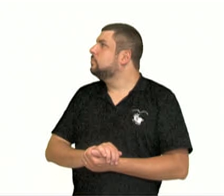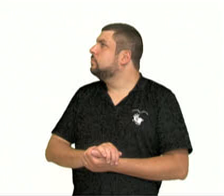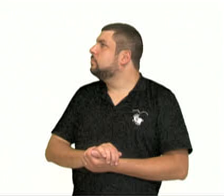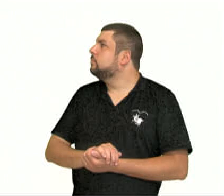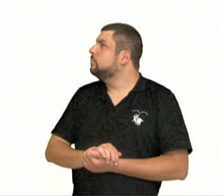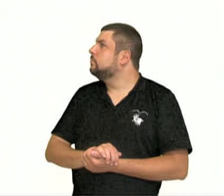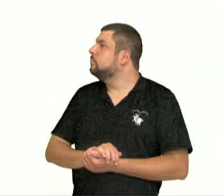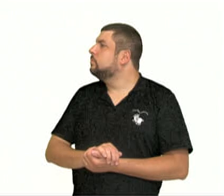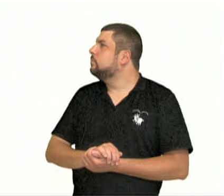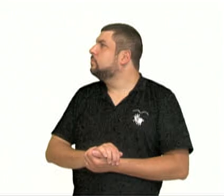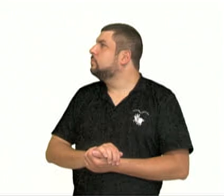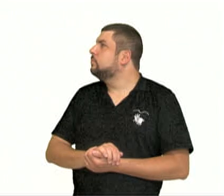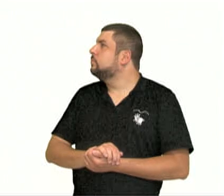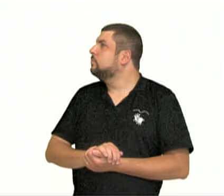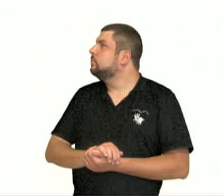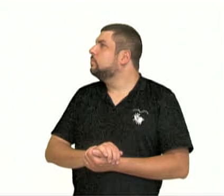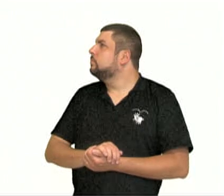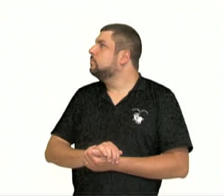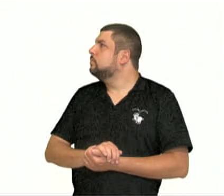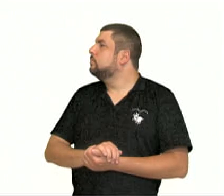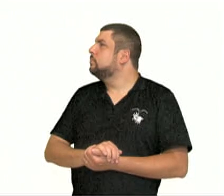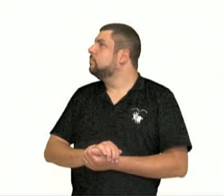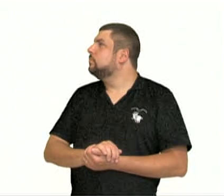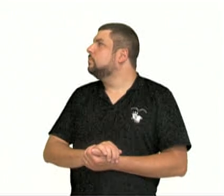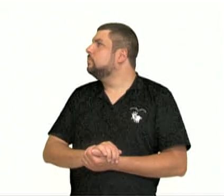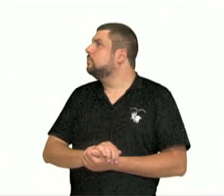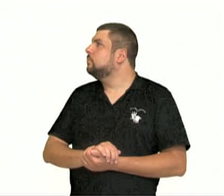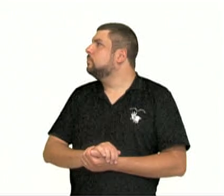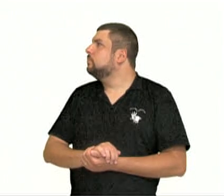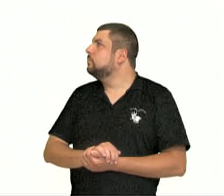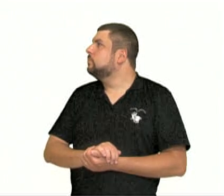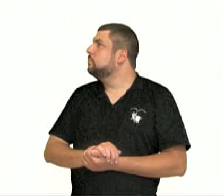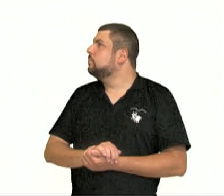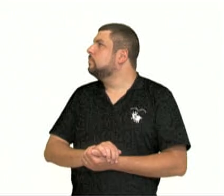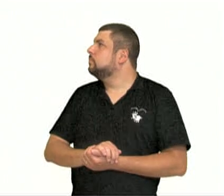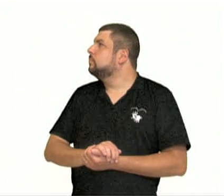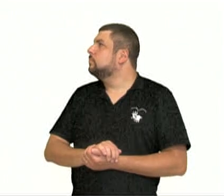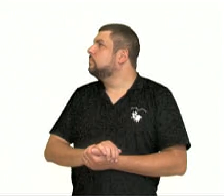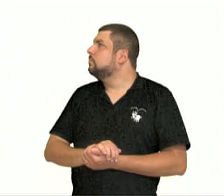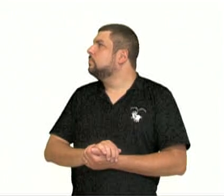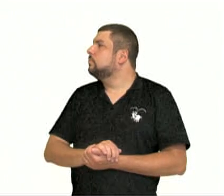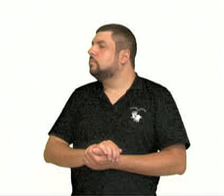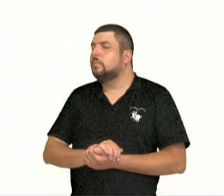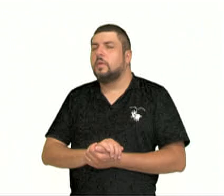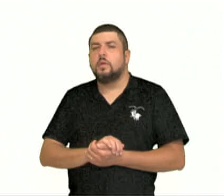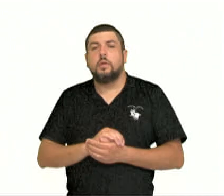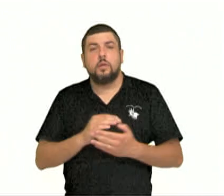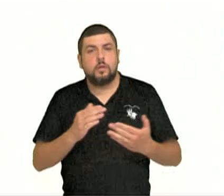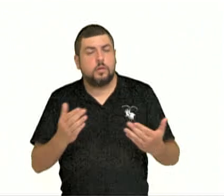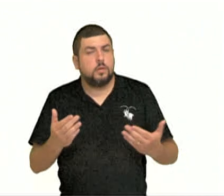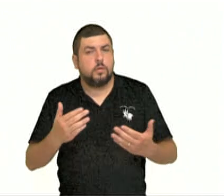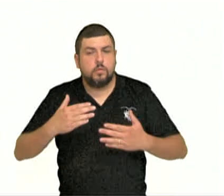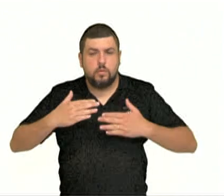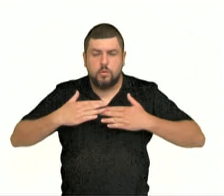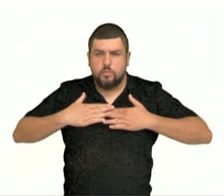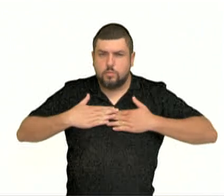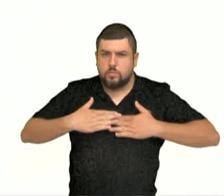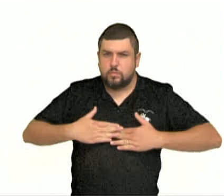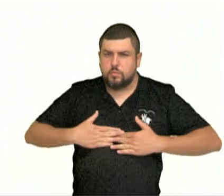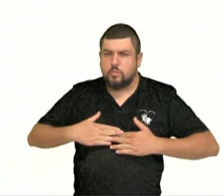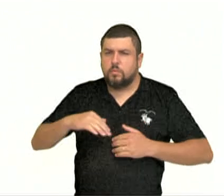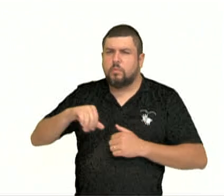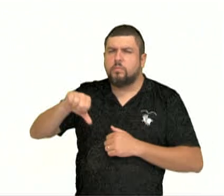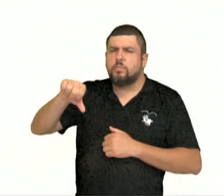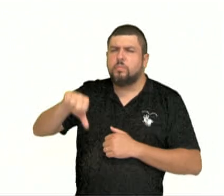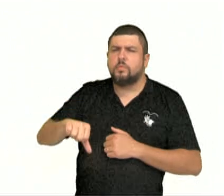diária. Nada es peor para el cuerpo que la inmovilidad. Então não existe nada pior para o corpo